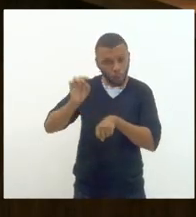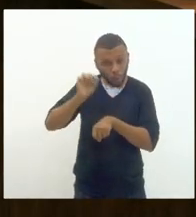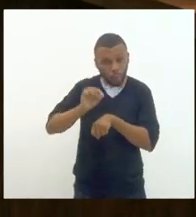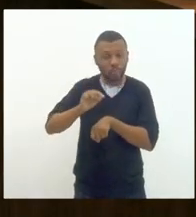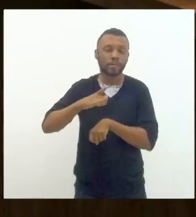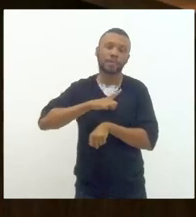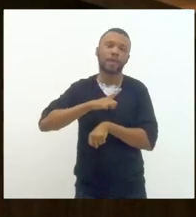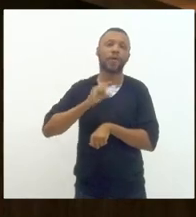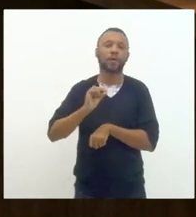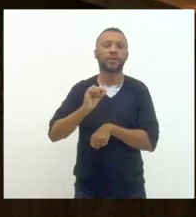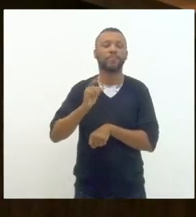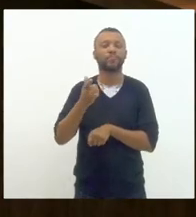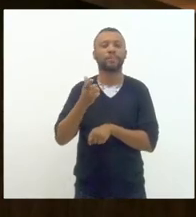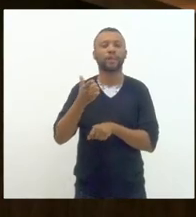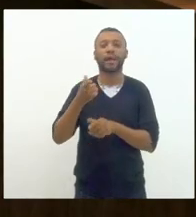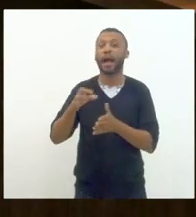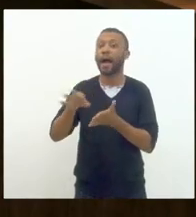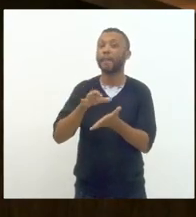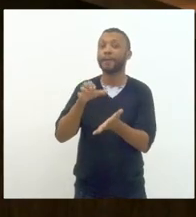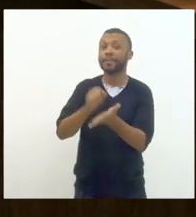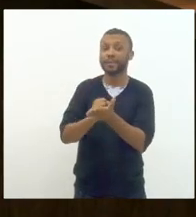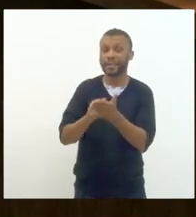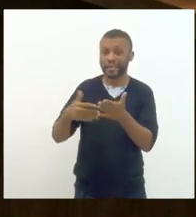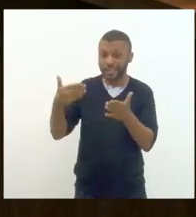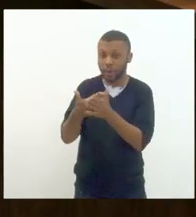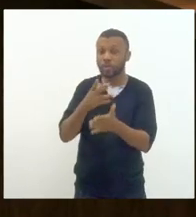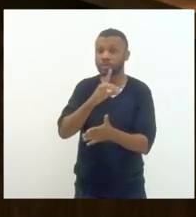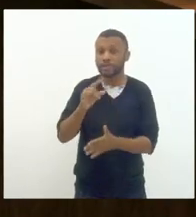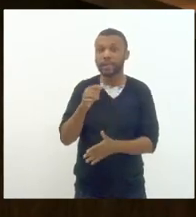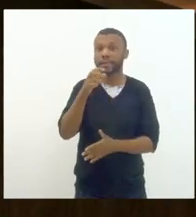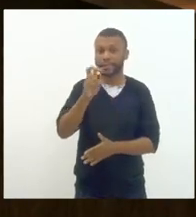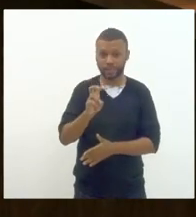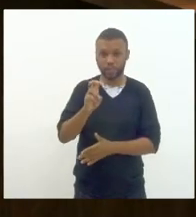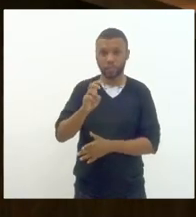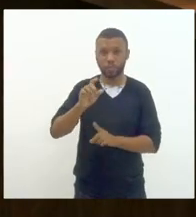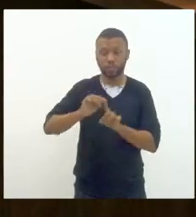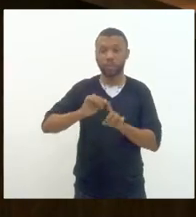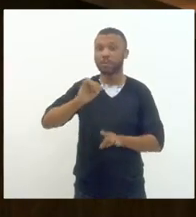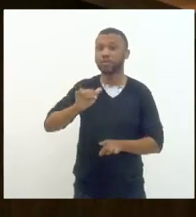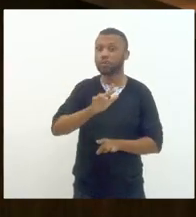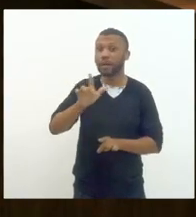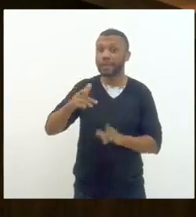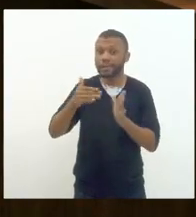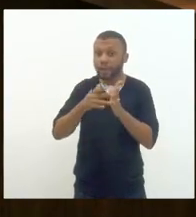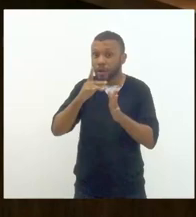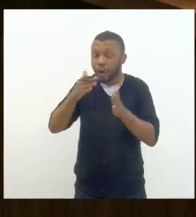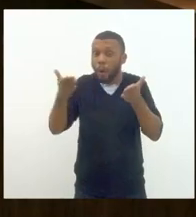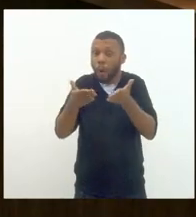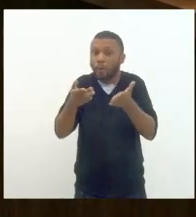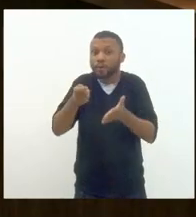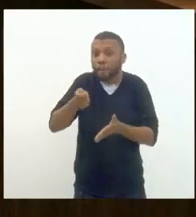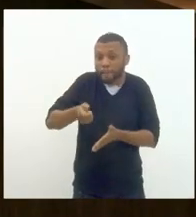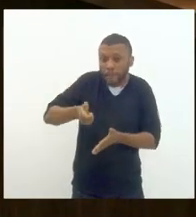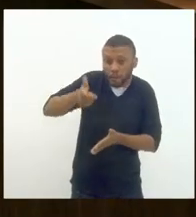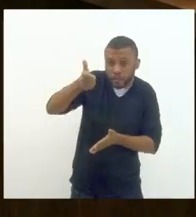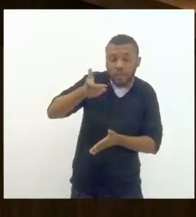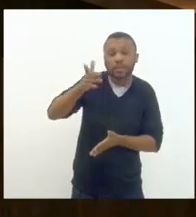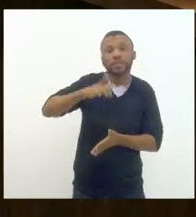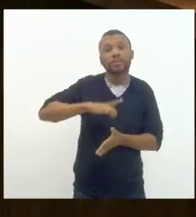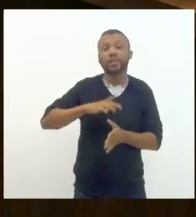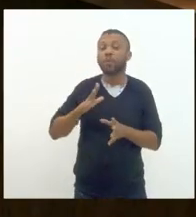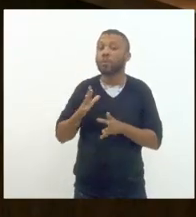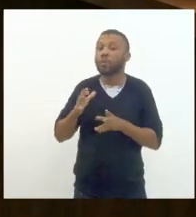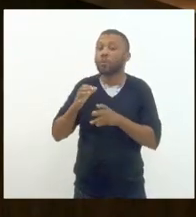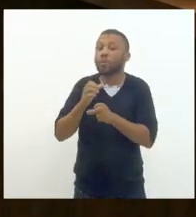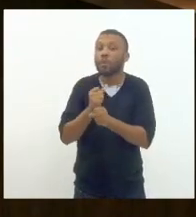terá a matrícula, vai até o dia 5, até hoje, meio-dia, já tinha